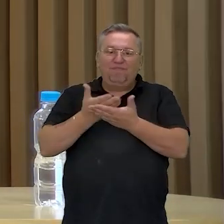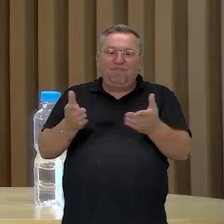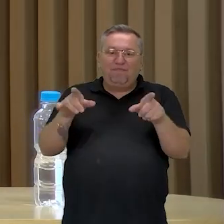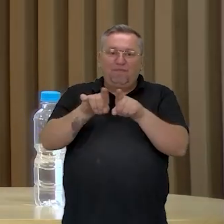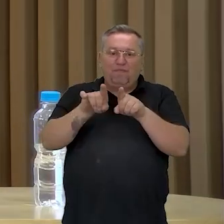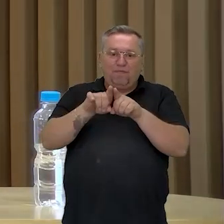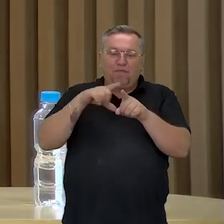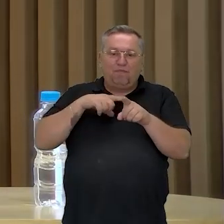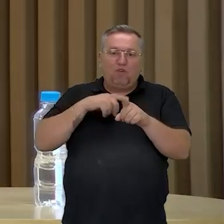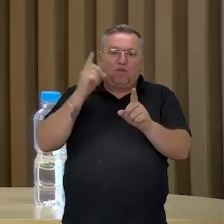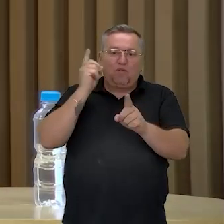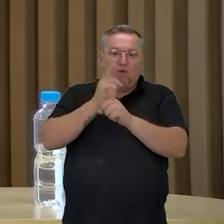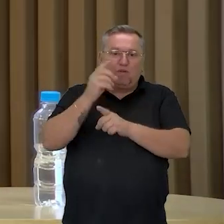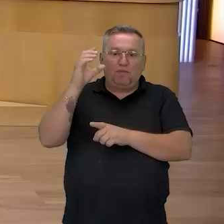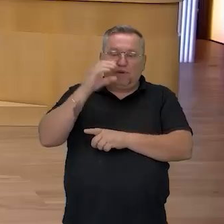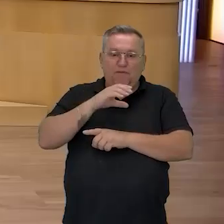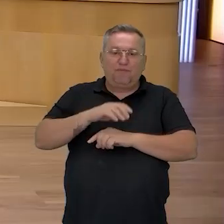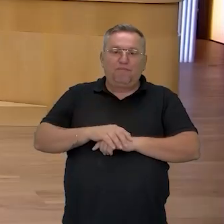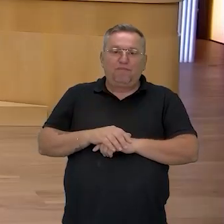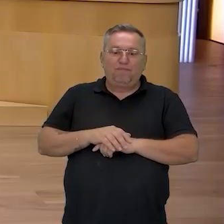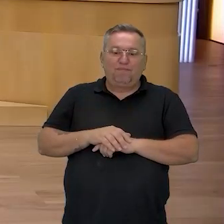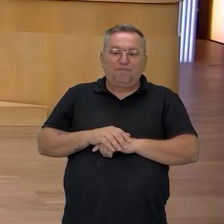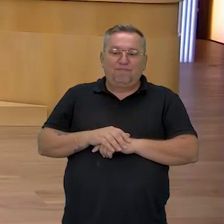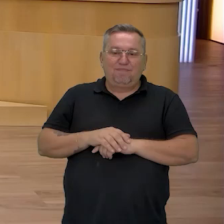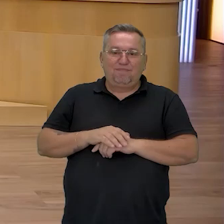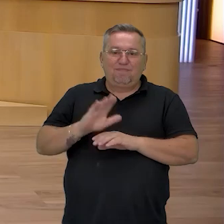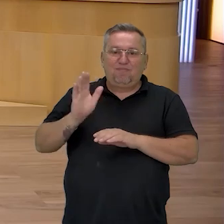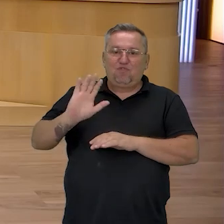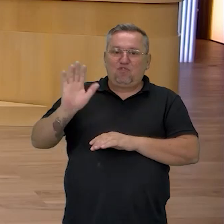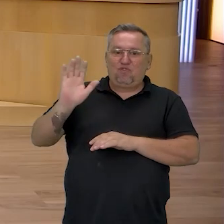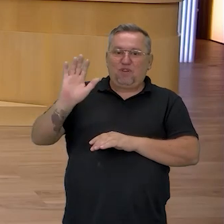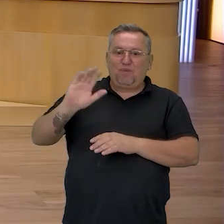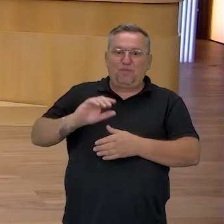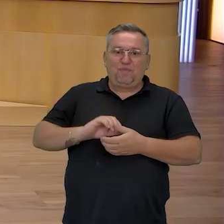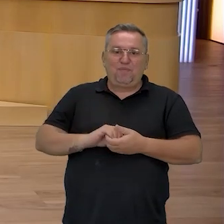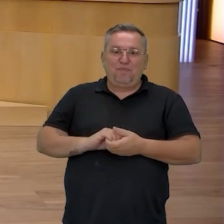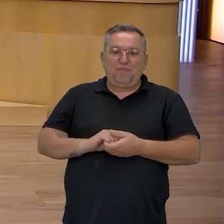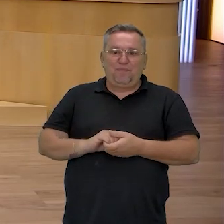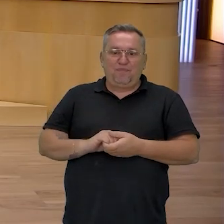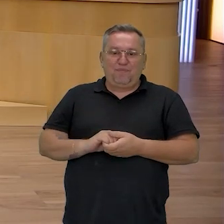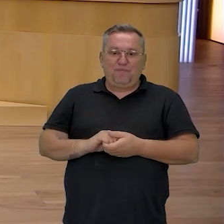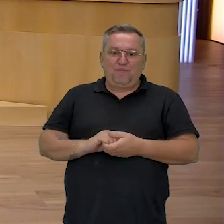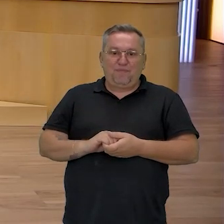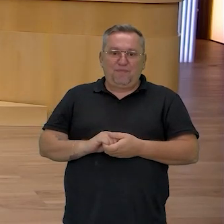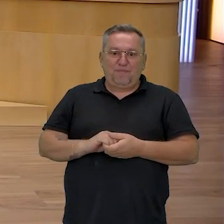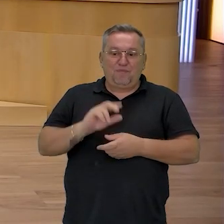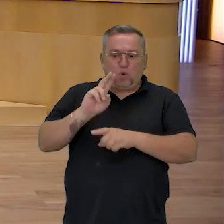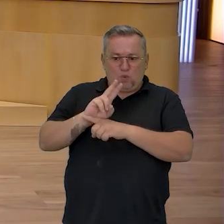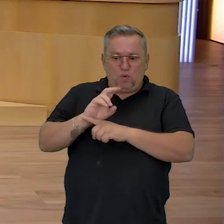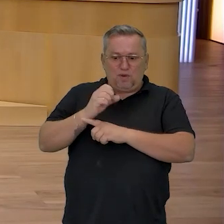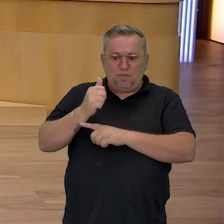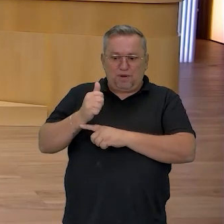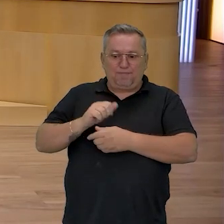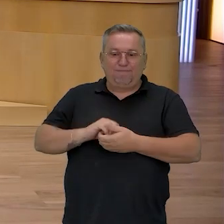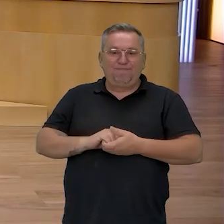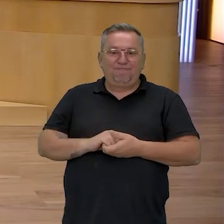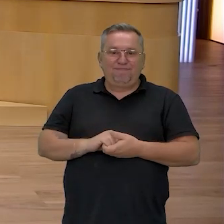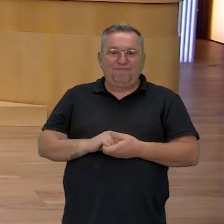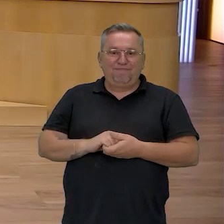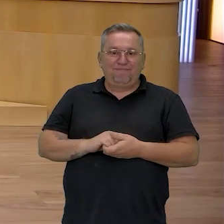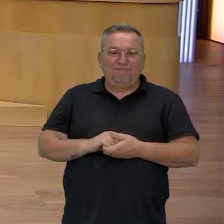gente se encontra em breve, não é verdade? Com certeza. Beijo no coração. Tchau, tchau. Valeu. Cuidem-se muito. Um beijão.